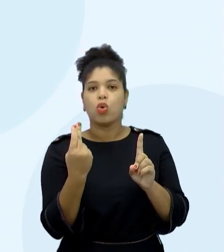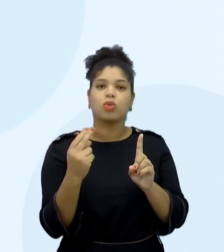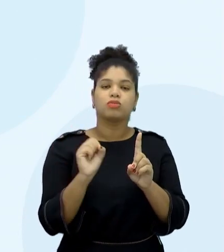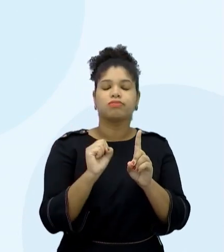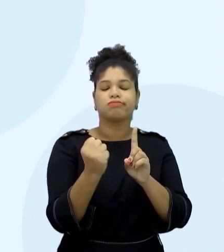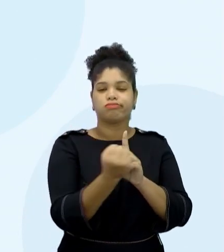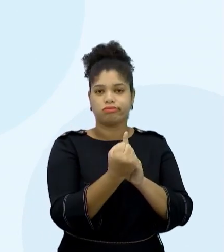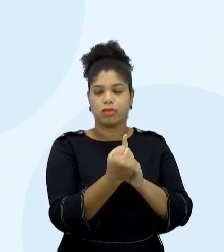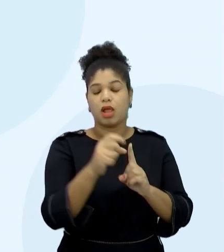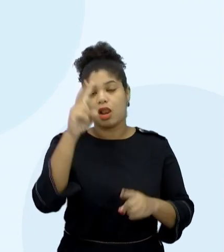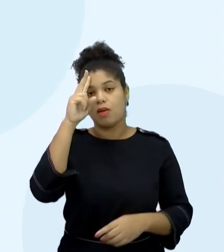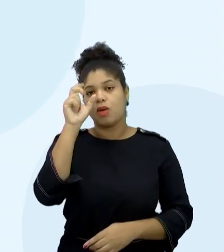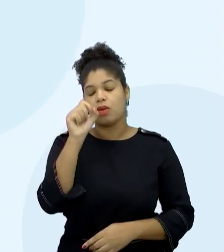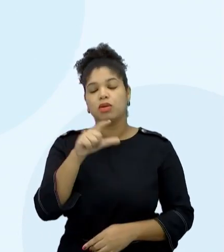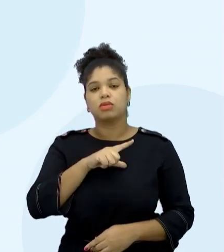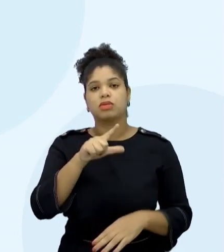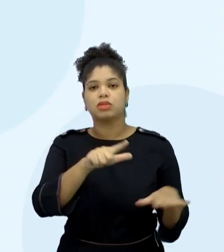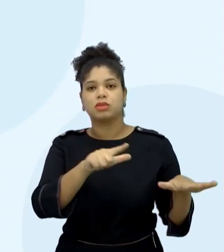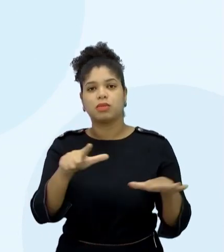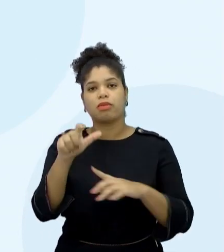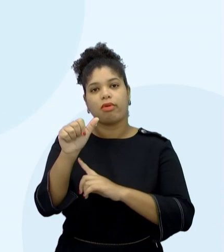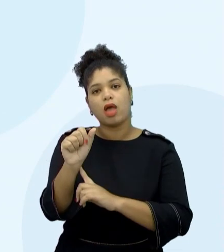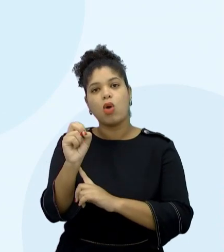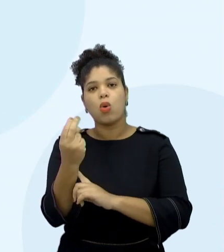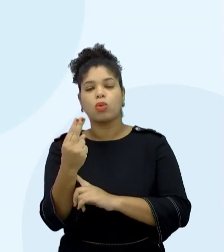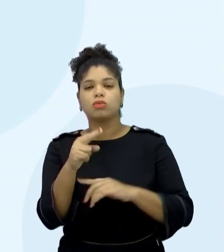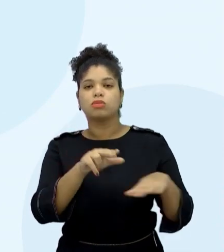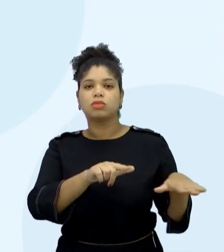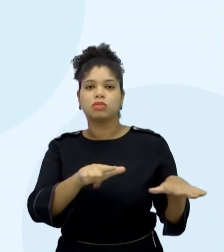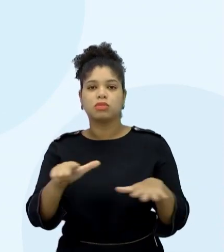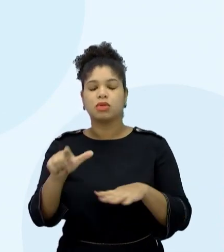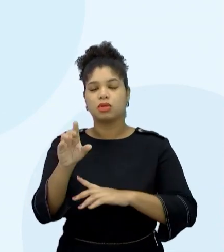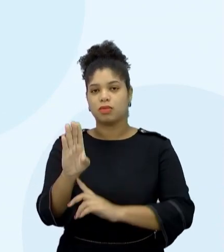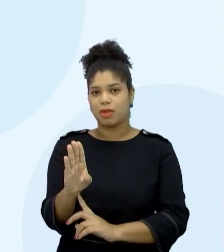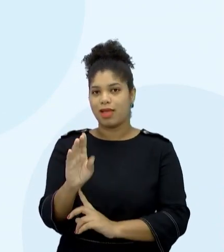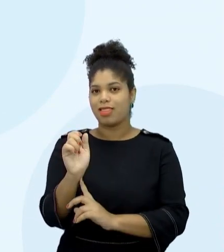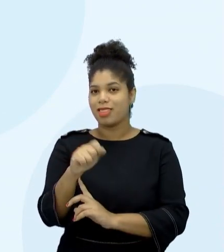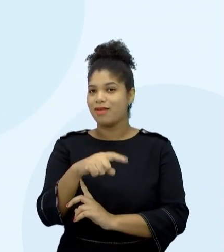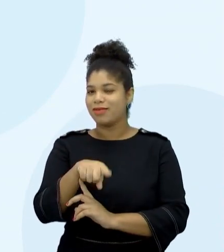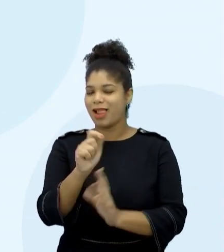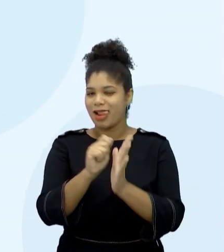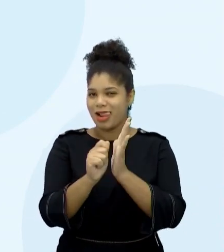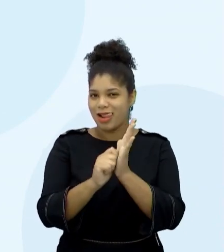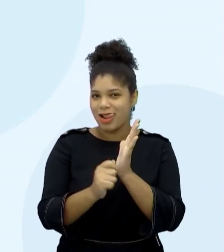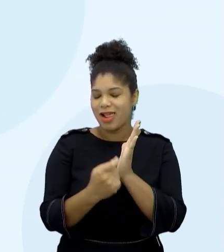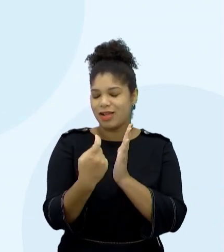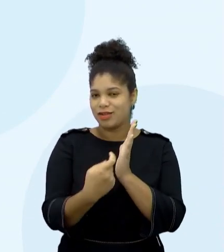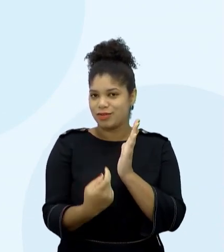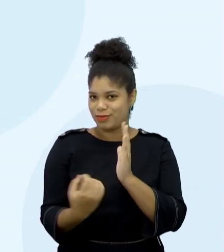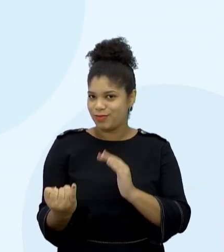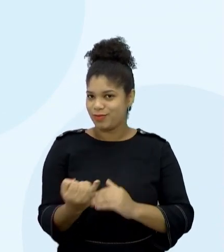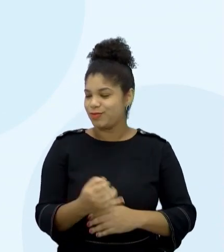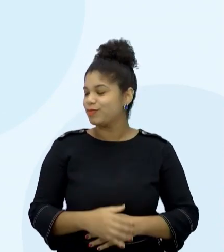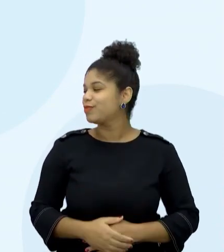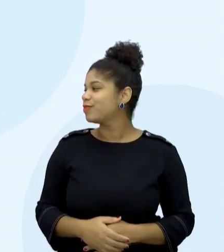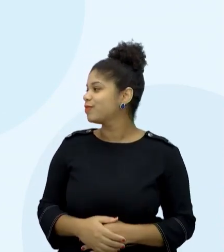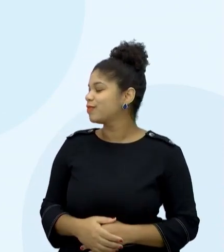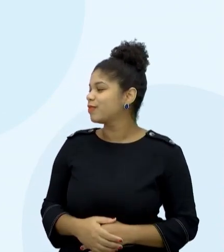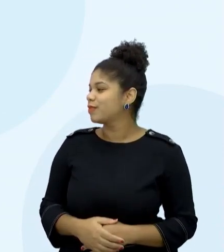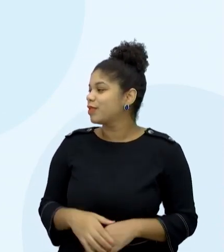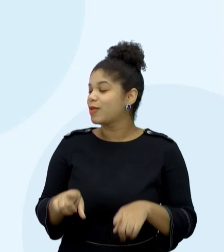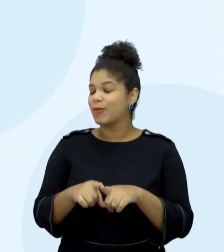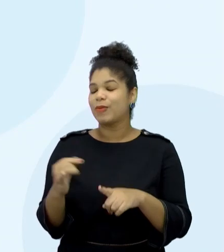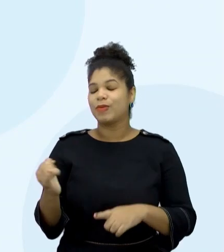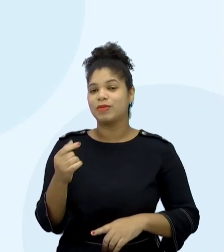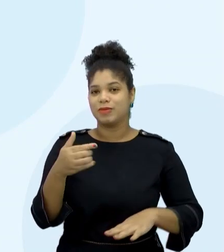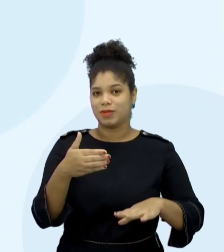semana A e a semana B, fazendo as suas anotações aí no seu caderno, tá bom? Acesse também e realize as